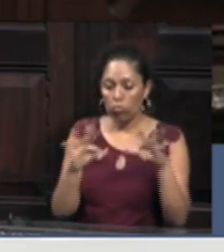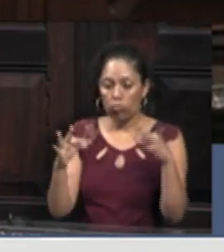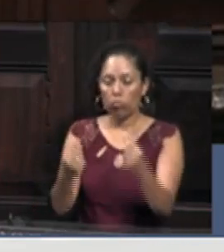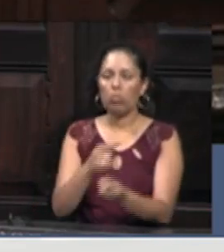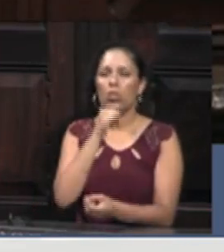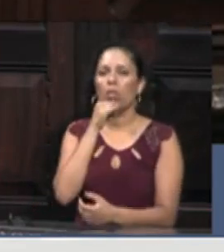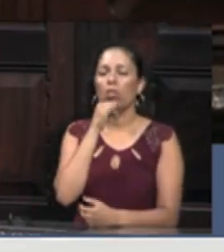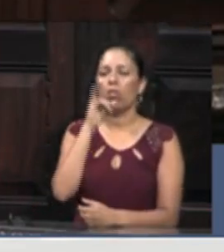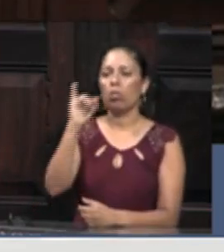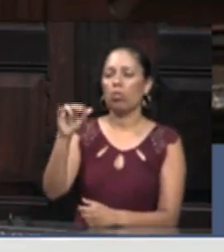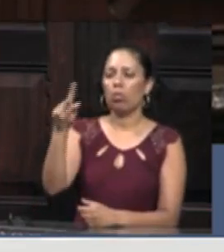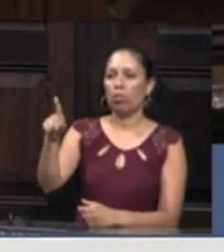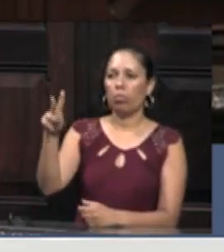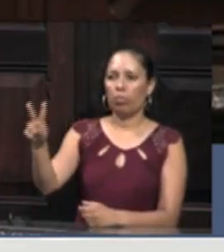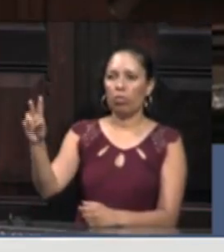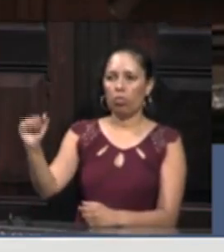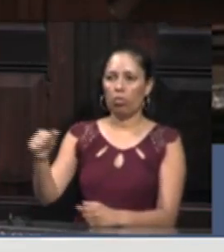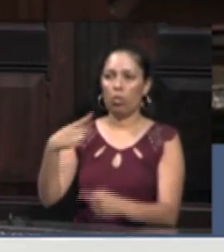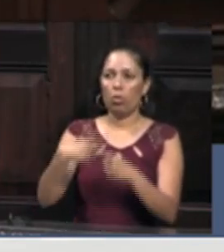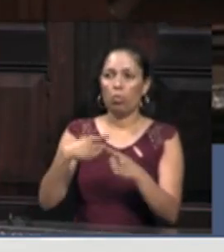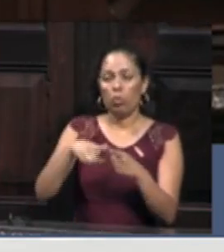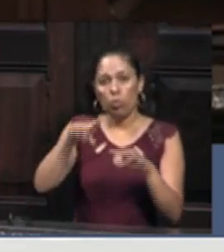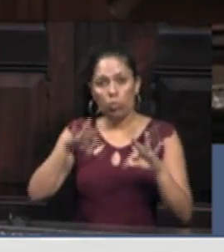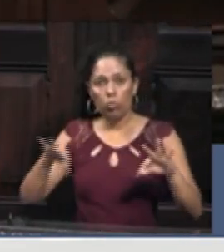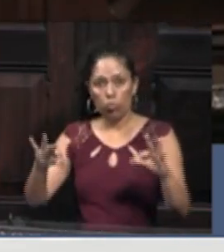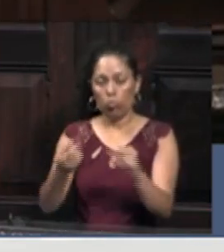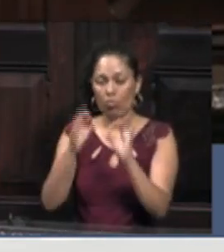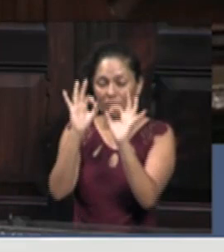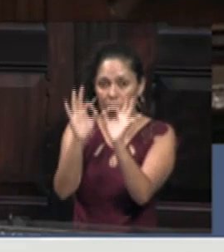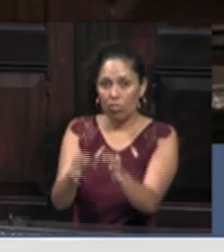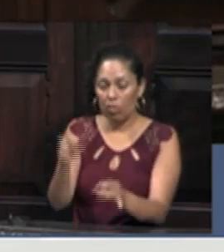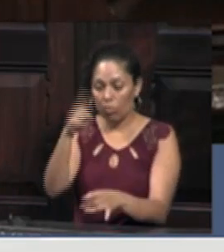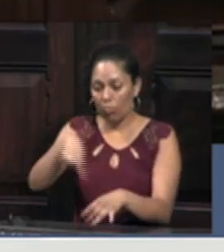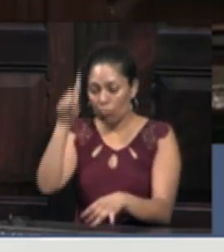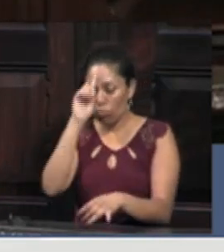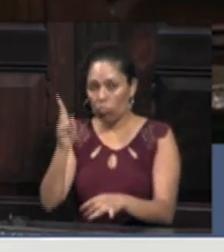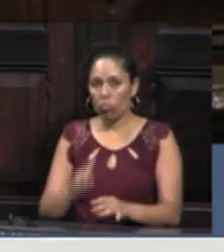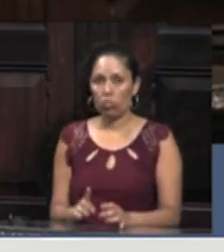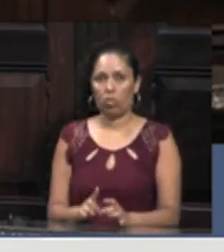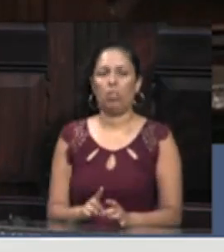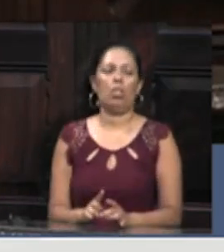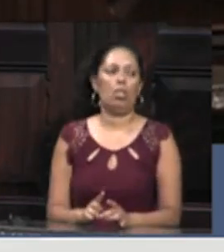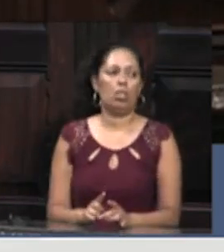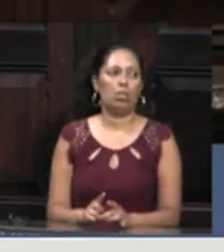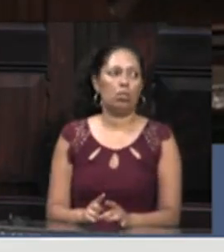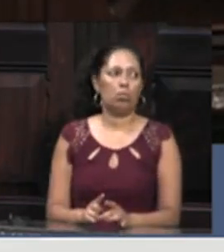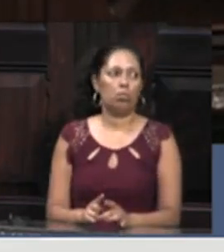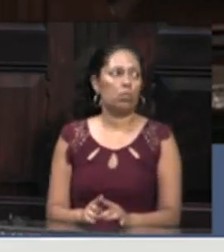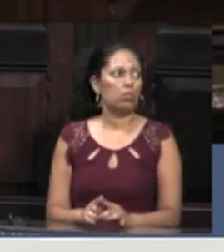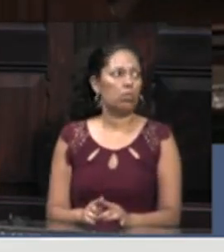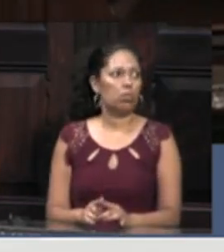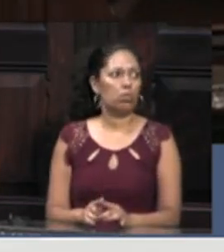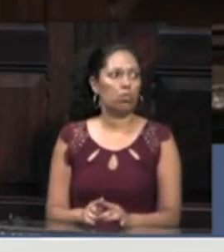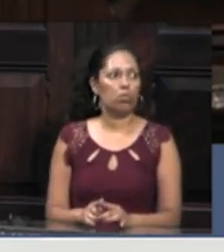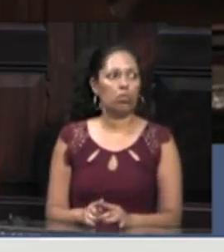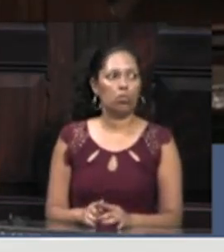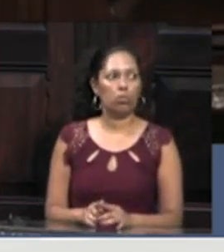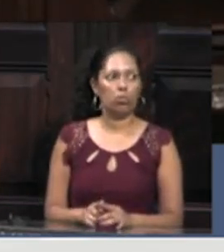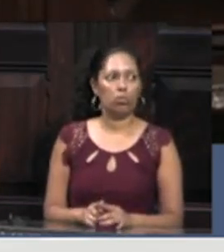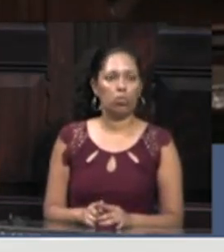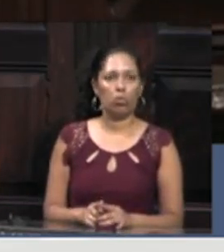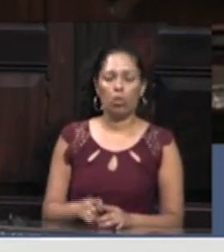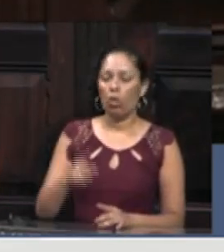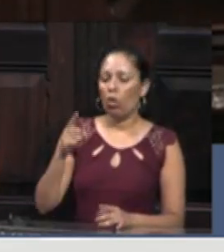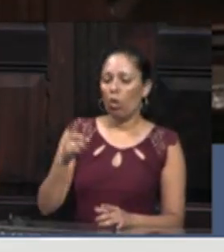Exatamente pelo esse grau de incerteza que nós temos na Receita, o regime de